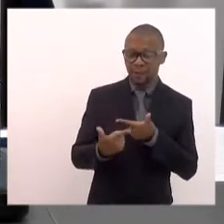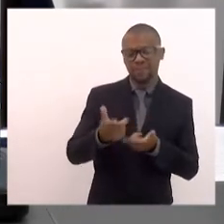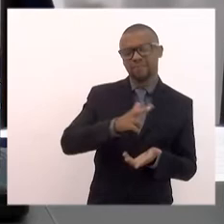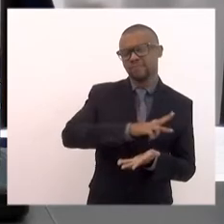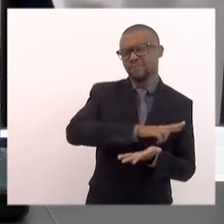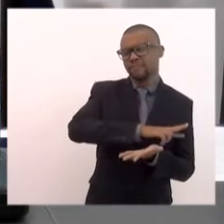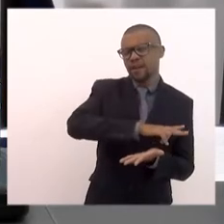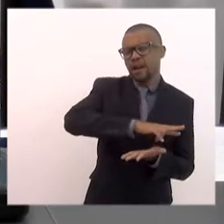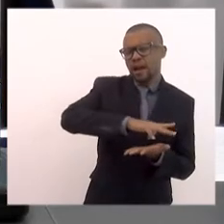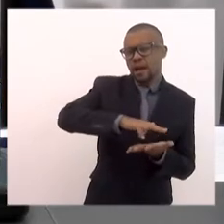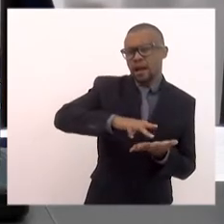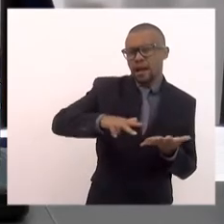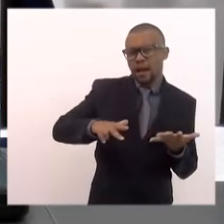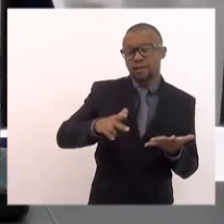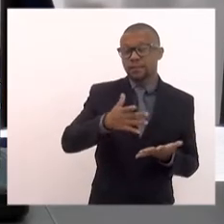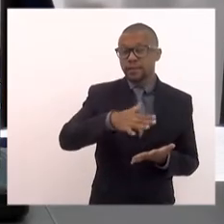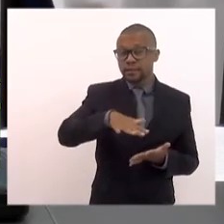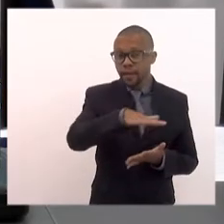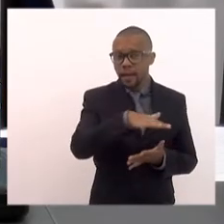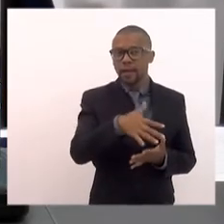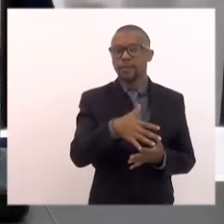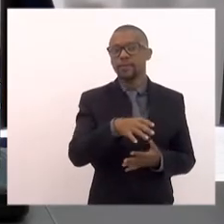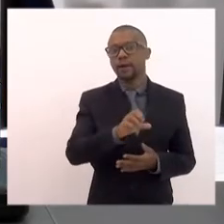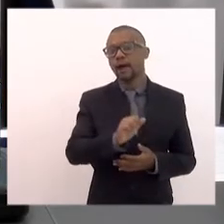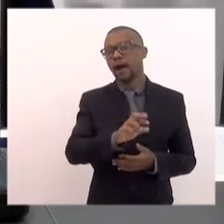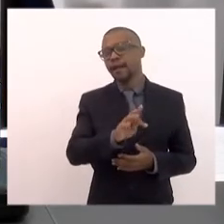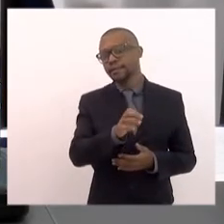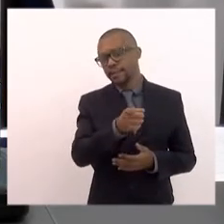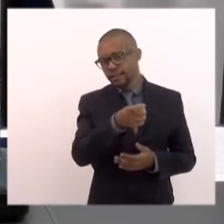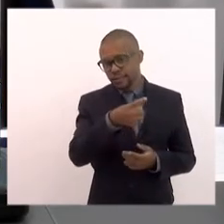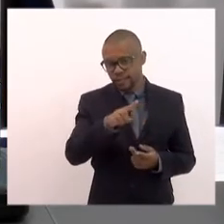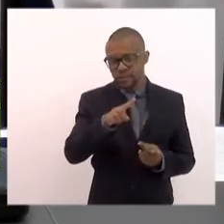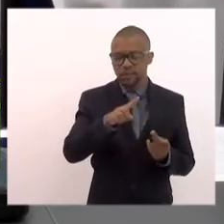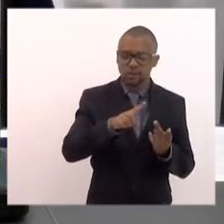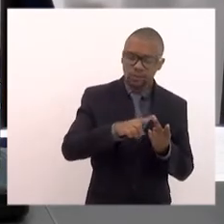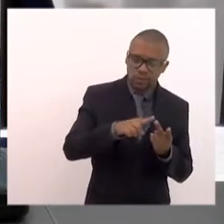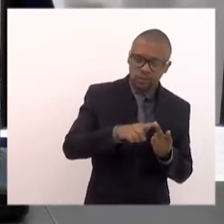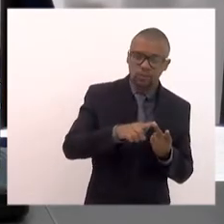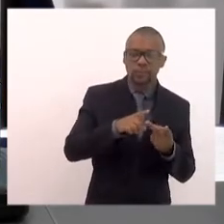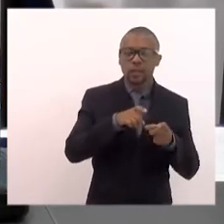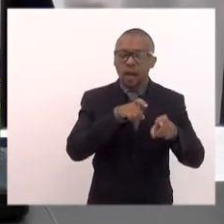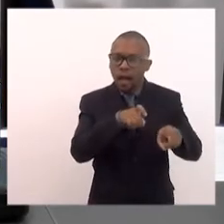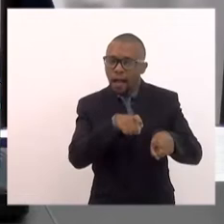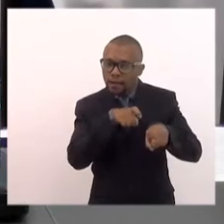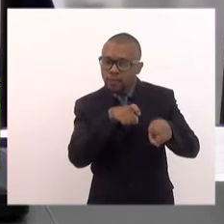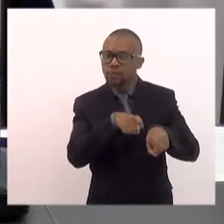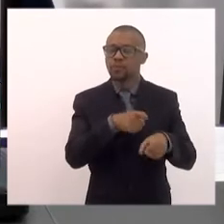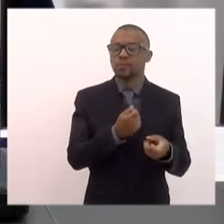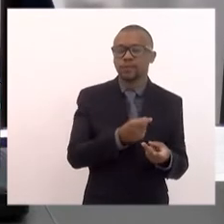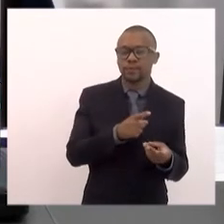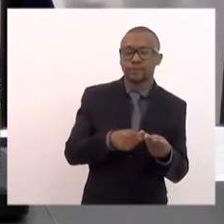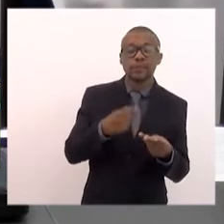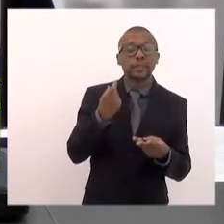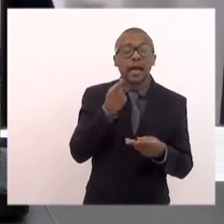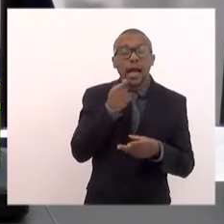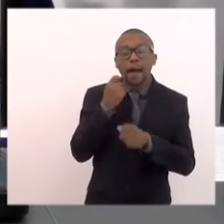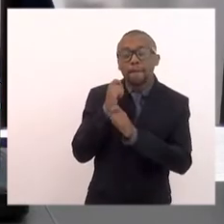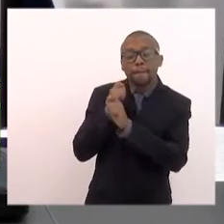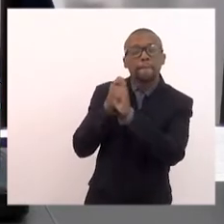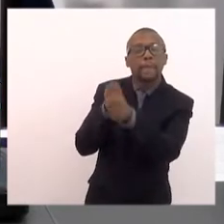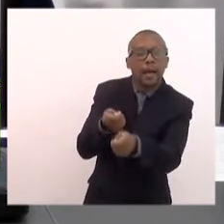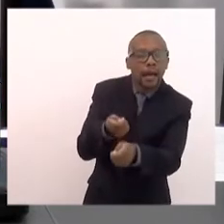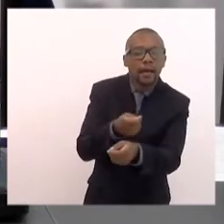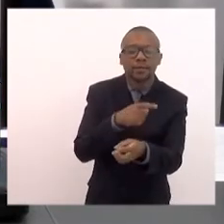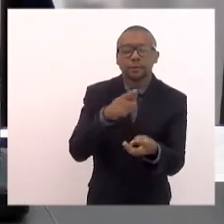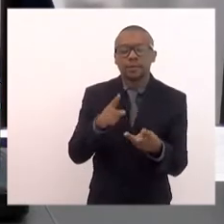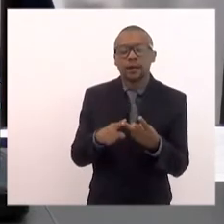variadas, passam pelo campo do artesanato, da agricultura familiar, da pesca artesanal, o trabalho de